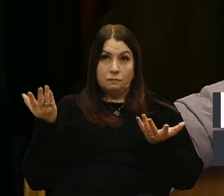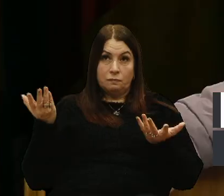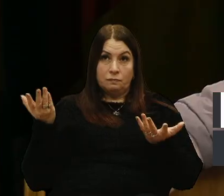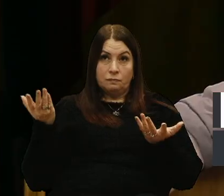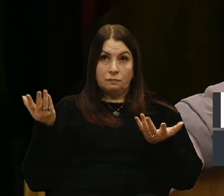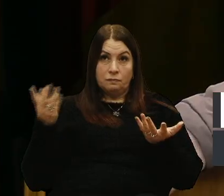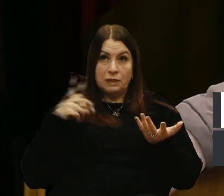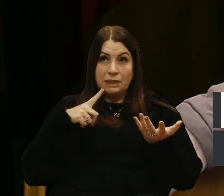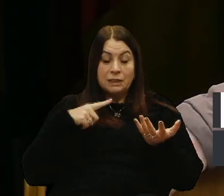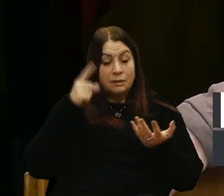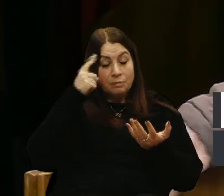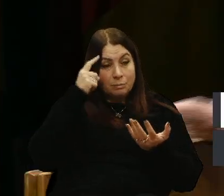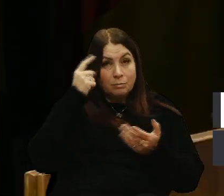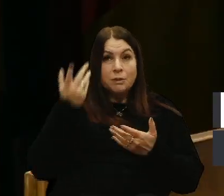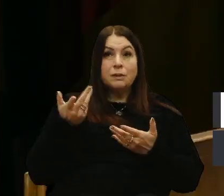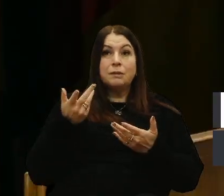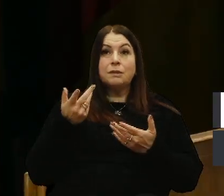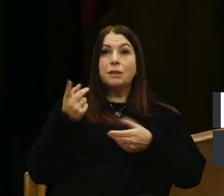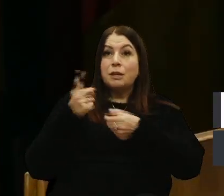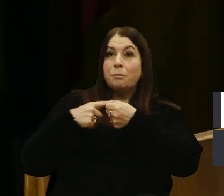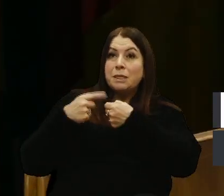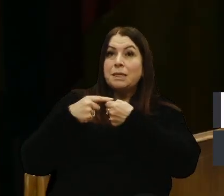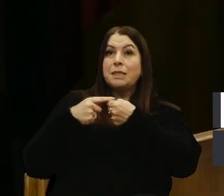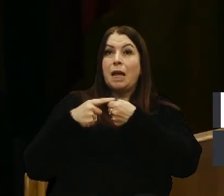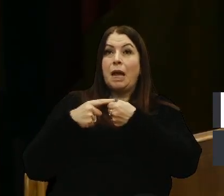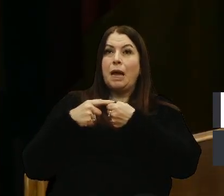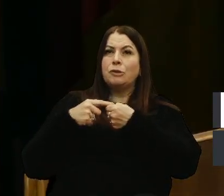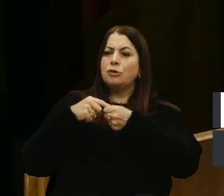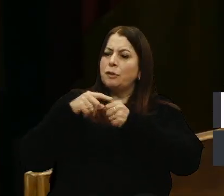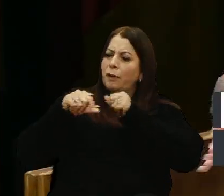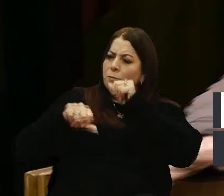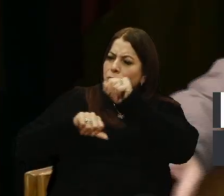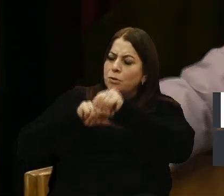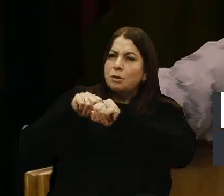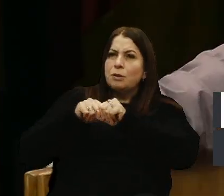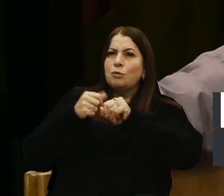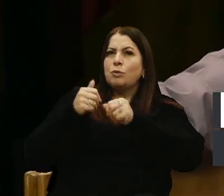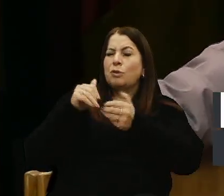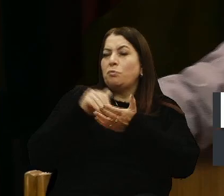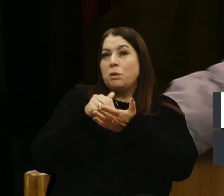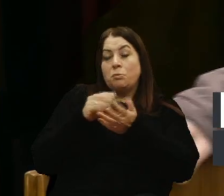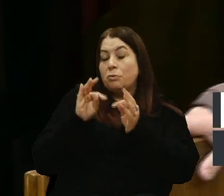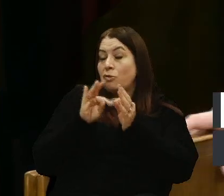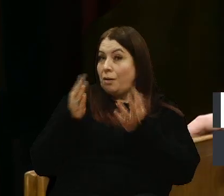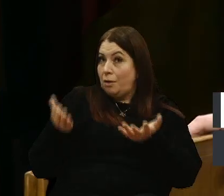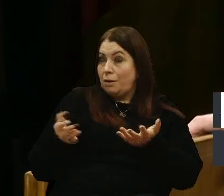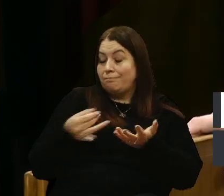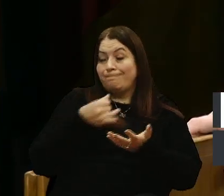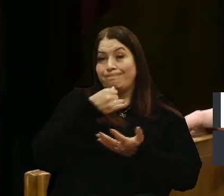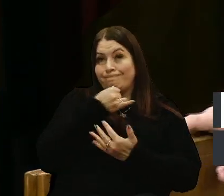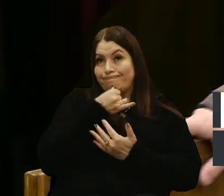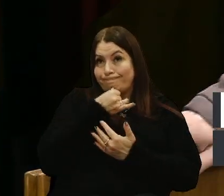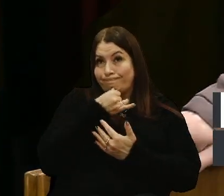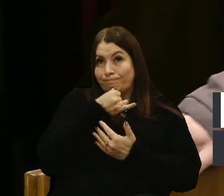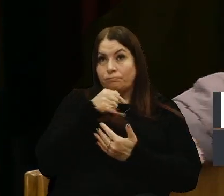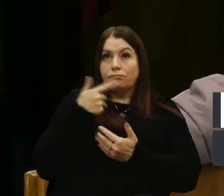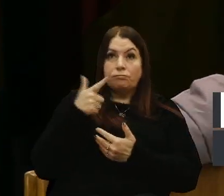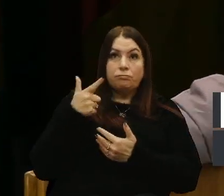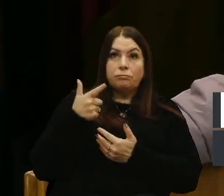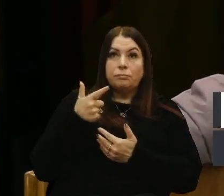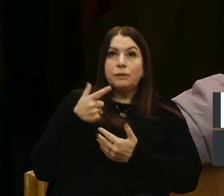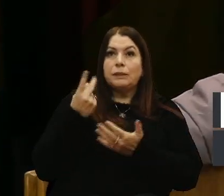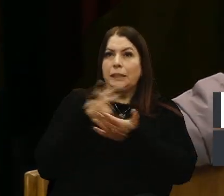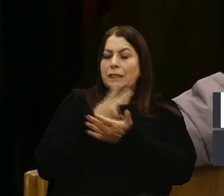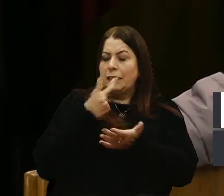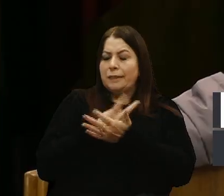Nós temos que pensar numa cidade resiliente, mas mais do que isso, com o mínimo de técnica. E, infelizmente, nós temos pecado